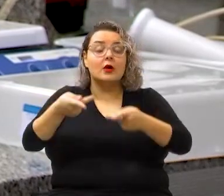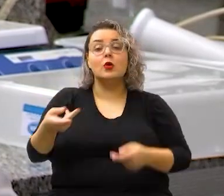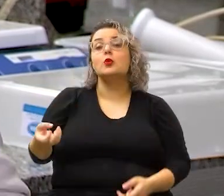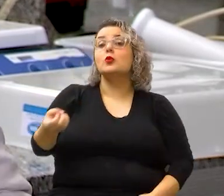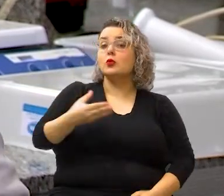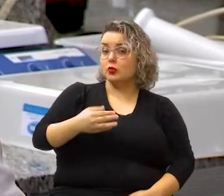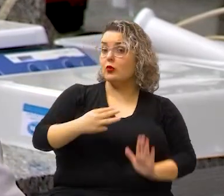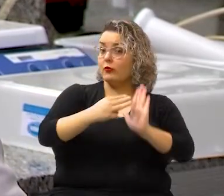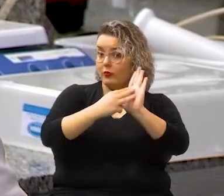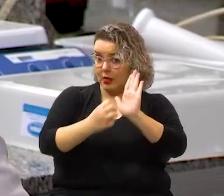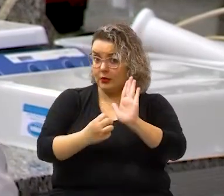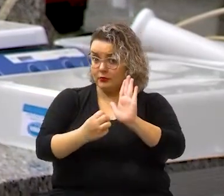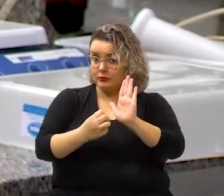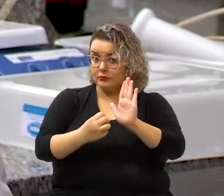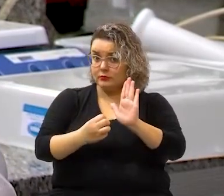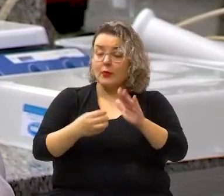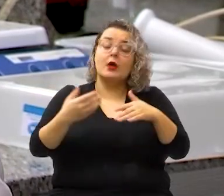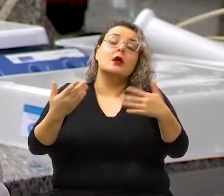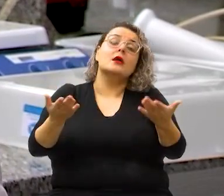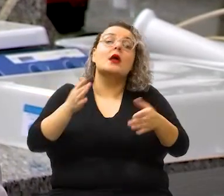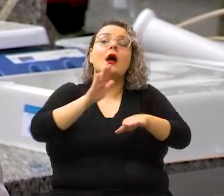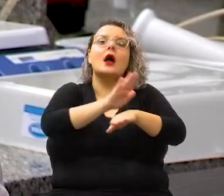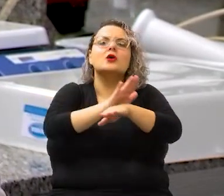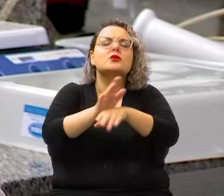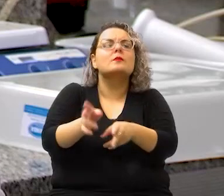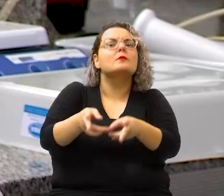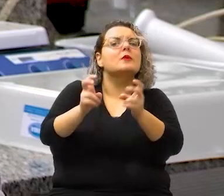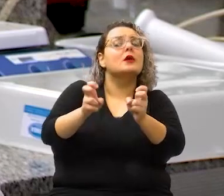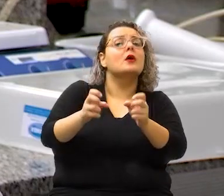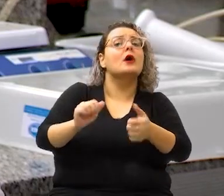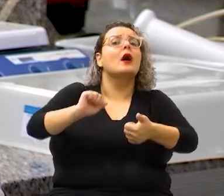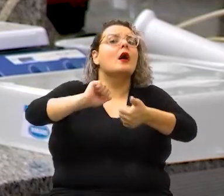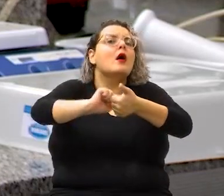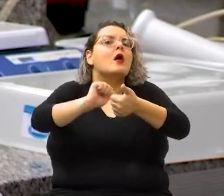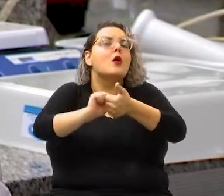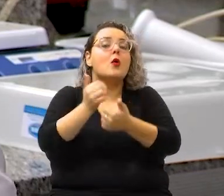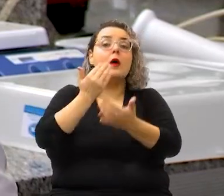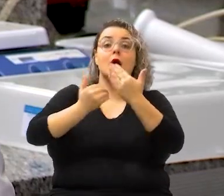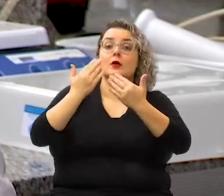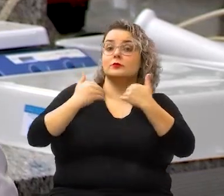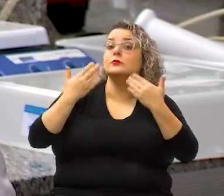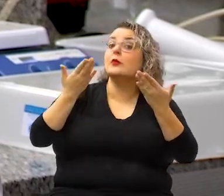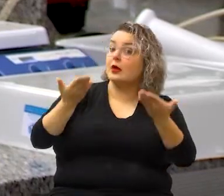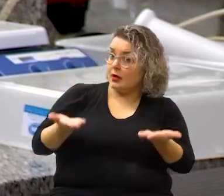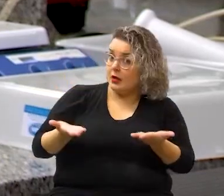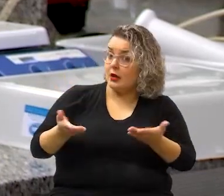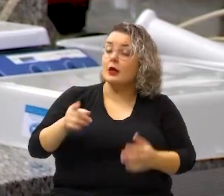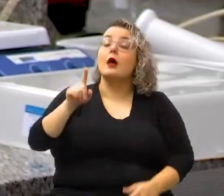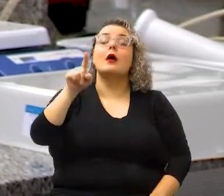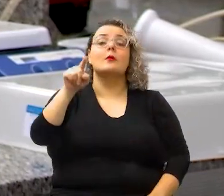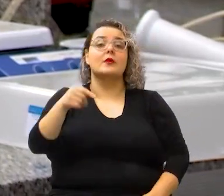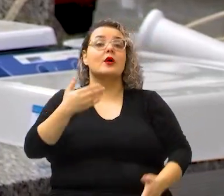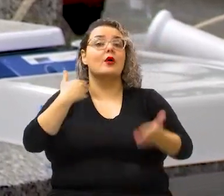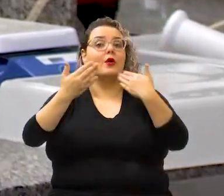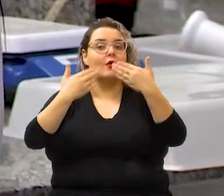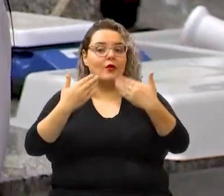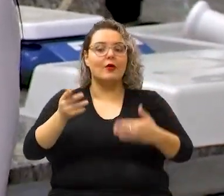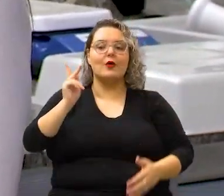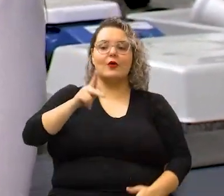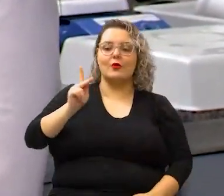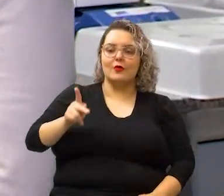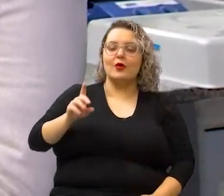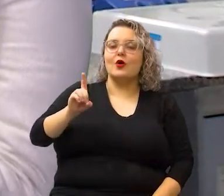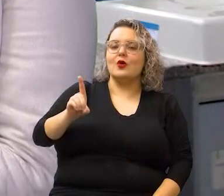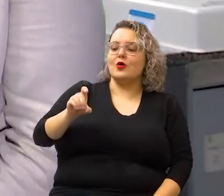sobre um novo método que ajuda a identificar a qualidade dos alimentos. E para isso eu converso